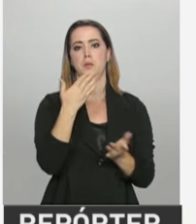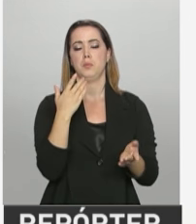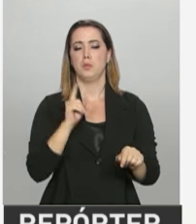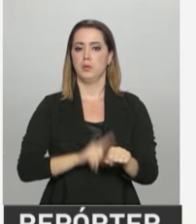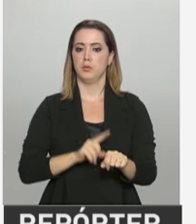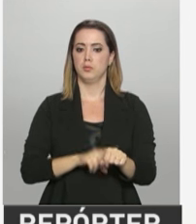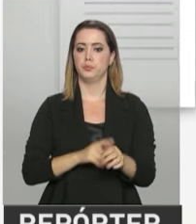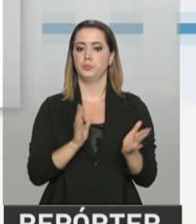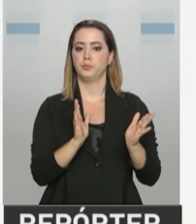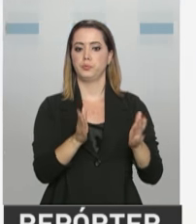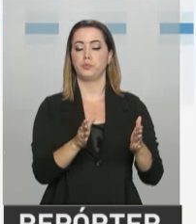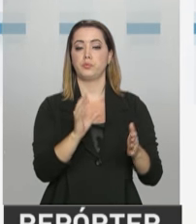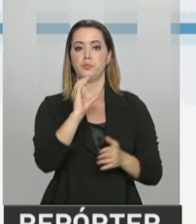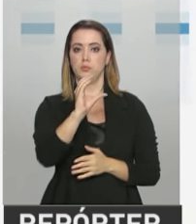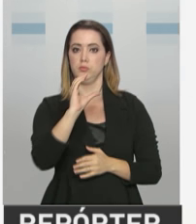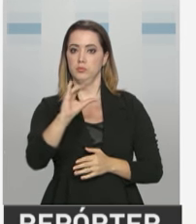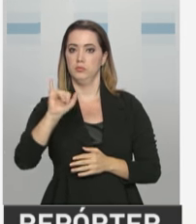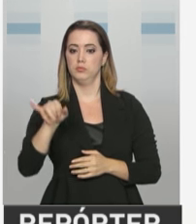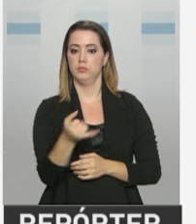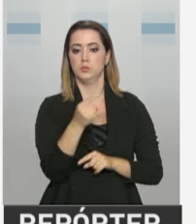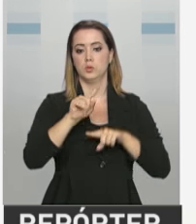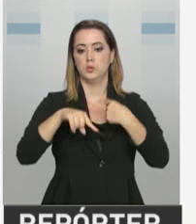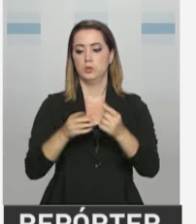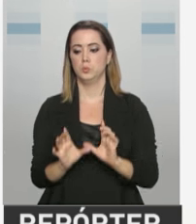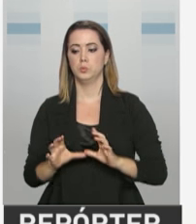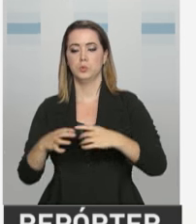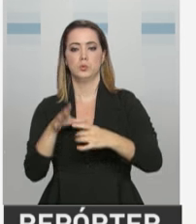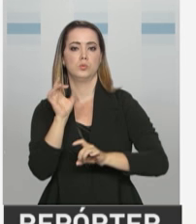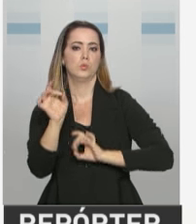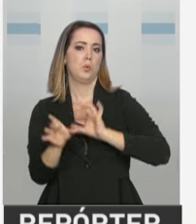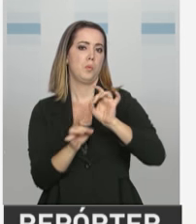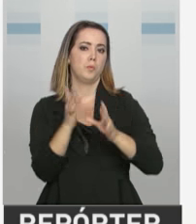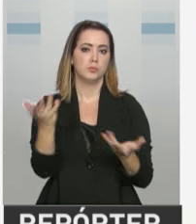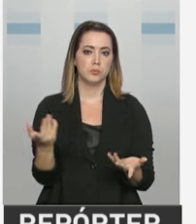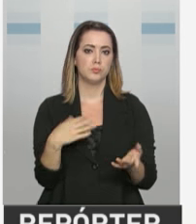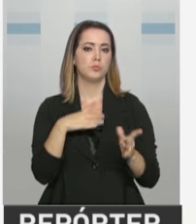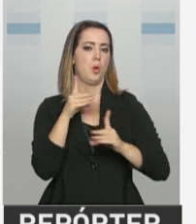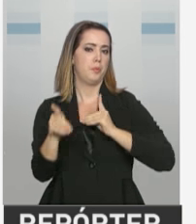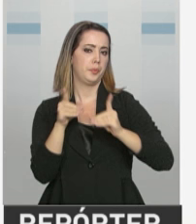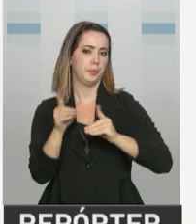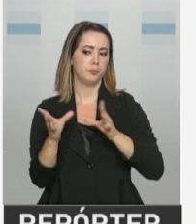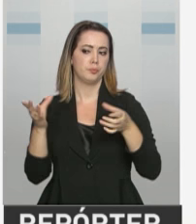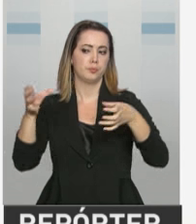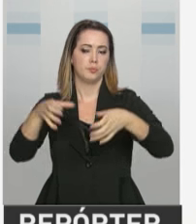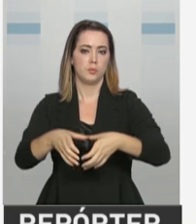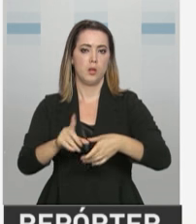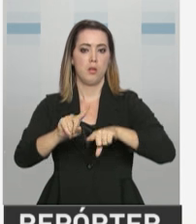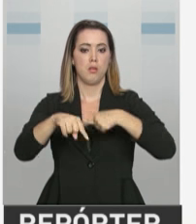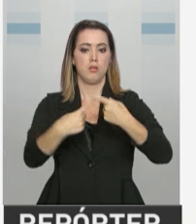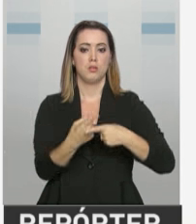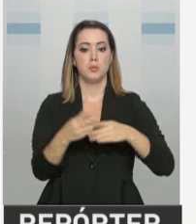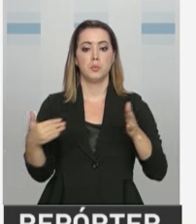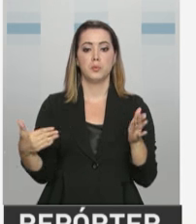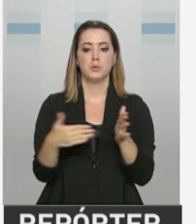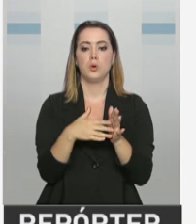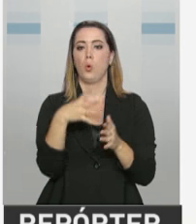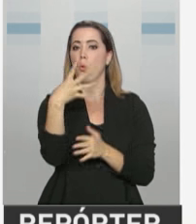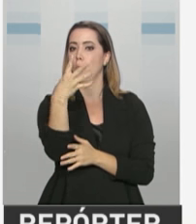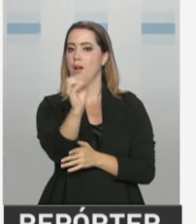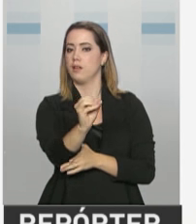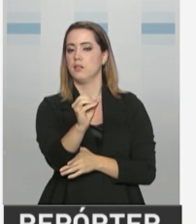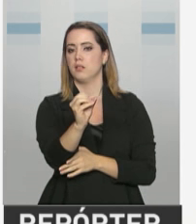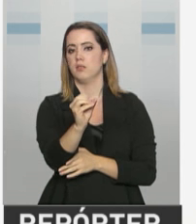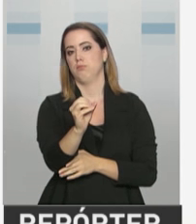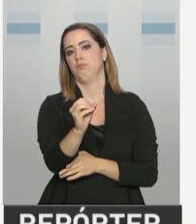justiça depois vai ser montada uma comissão especial para discutir a proposta a previsão é que ocorra o máximo de sessões nessa